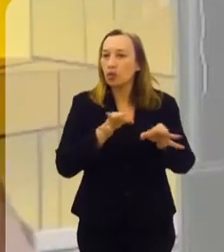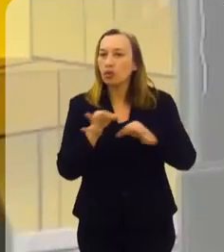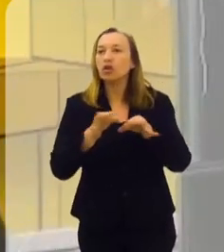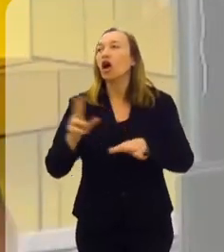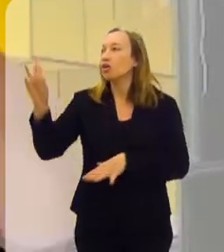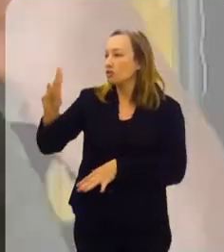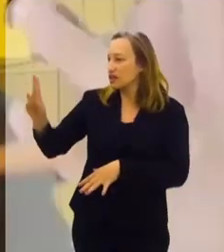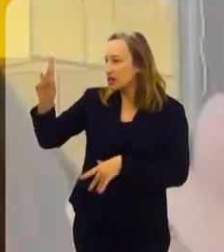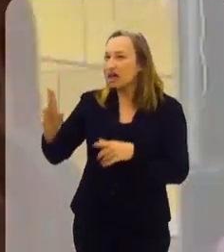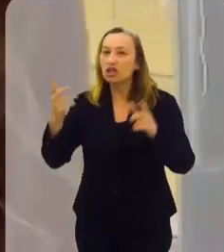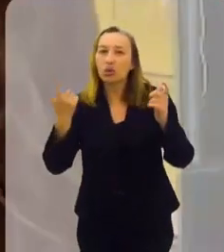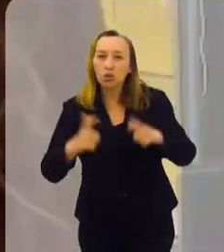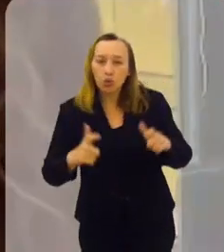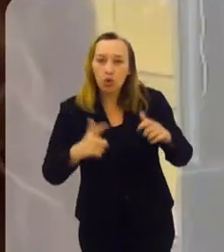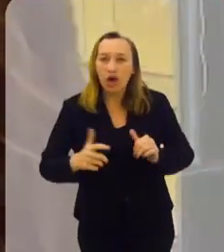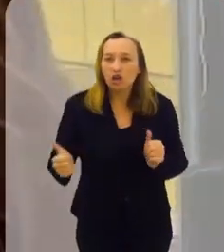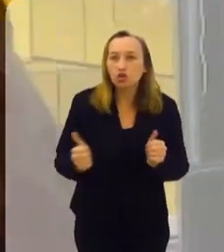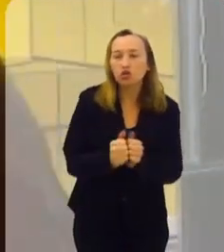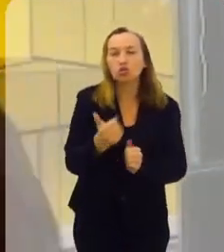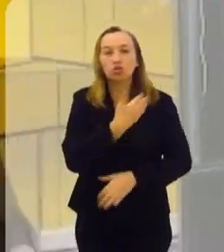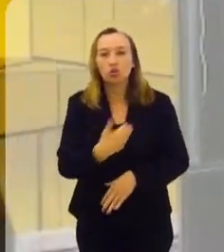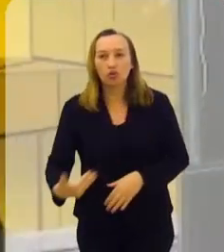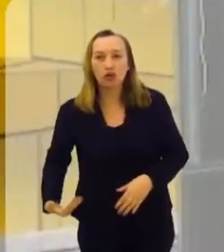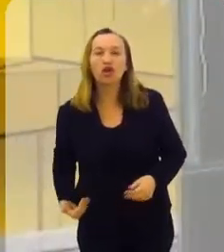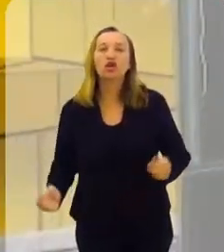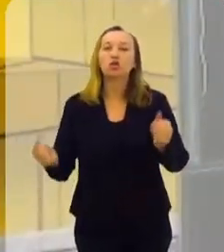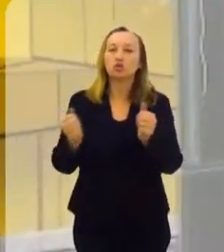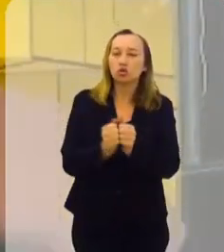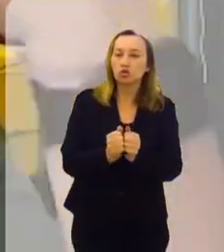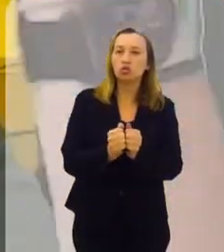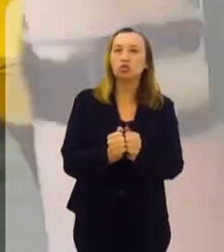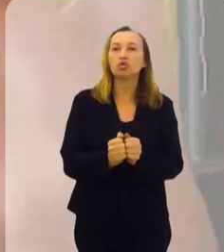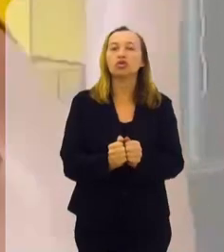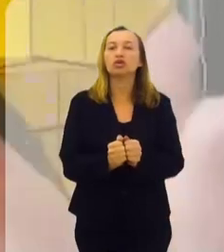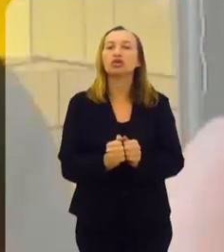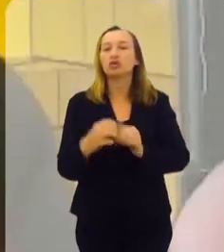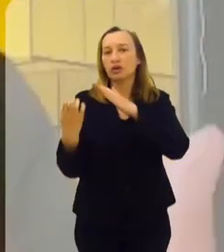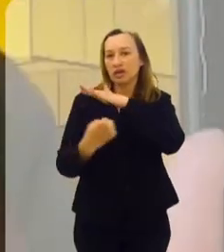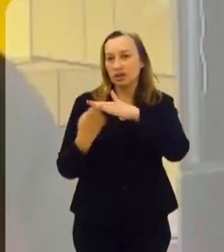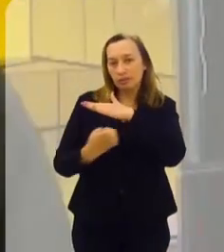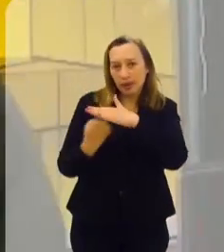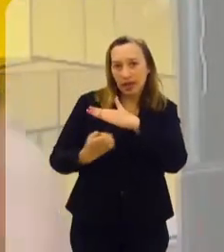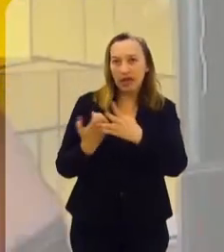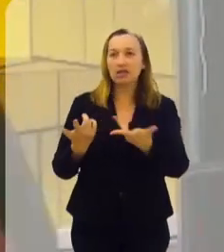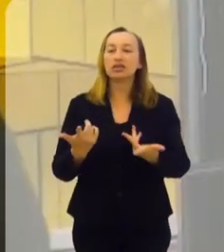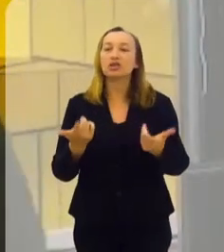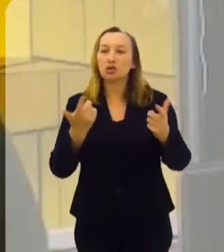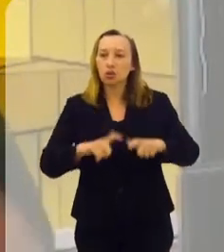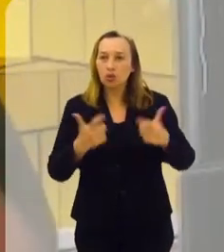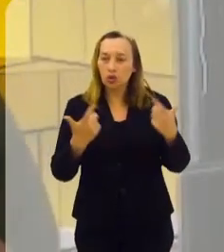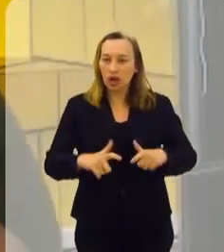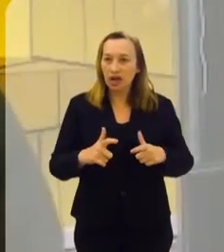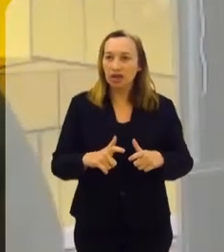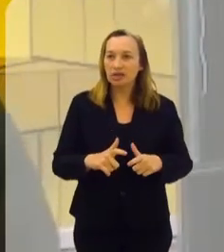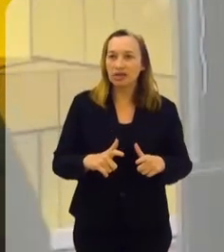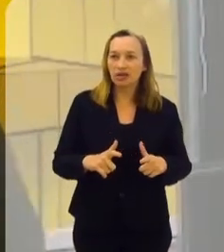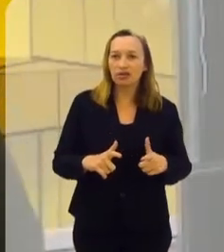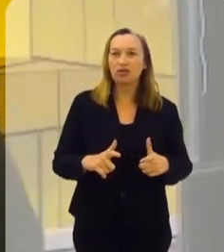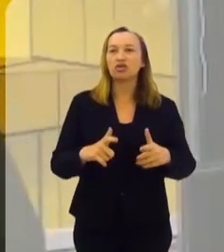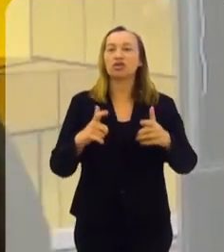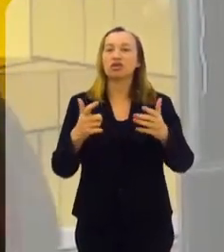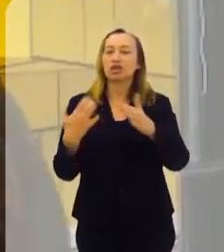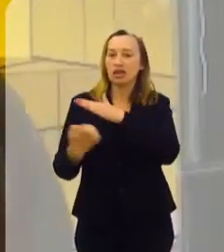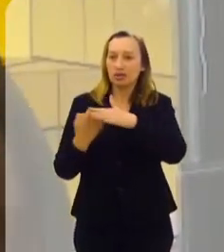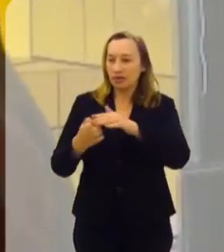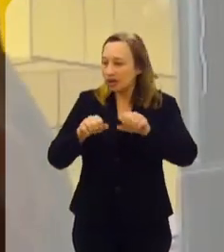a gente chama, que são as universidades locais, junto com o governo, junto com as empresas, né, tanto empresas locais